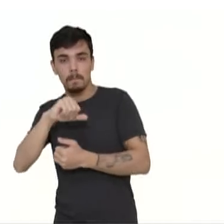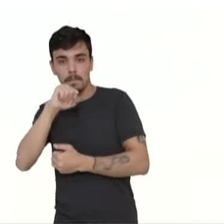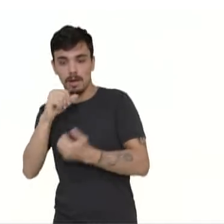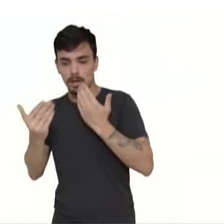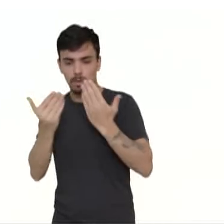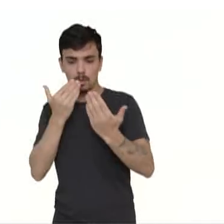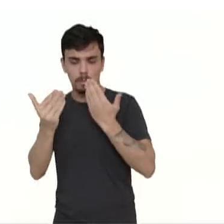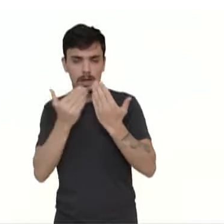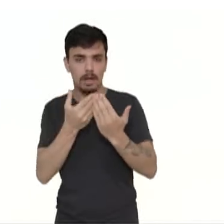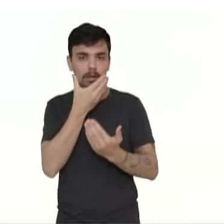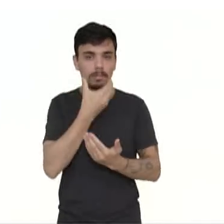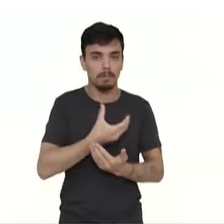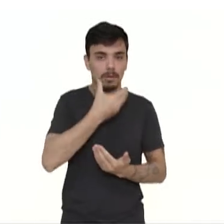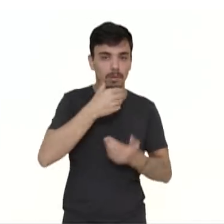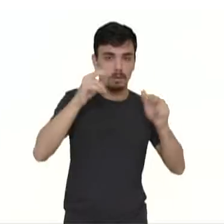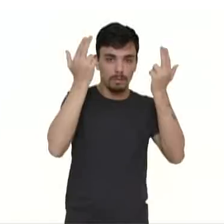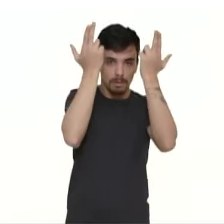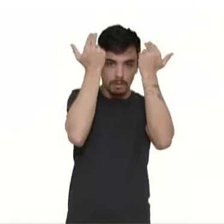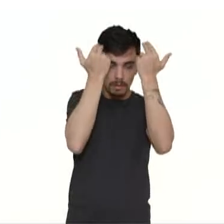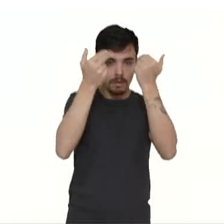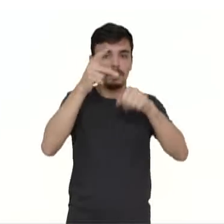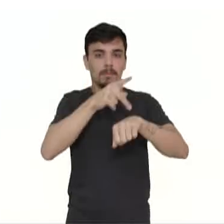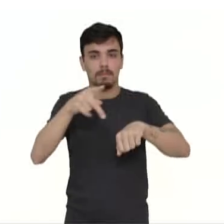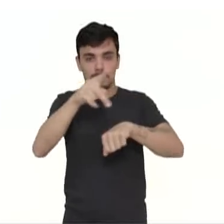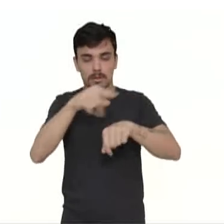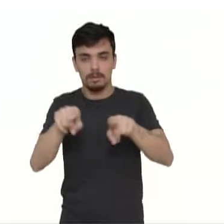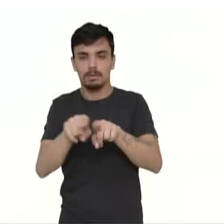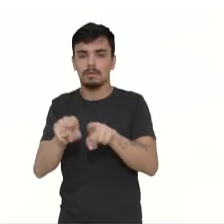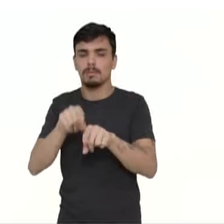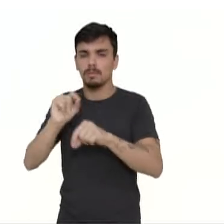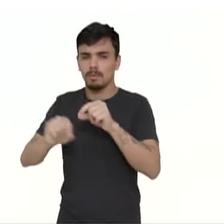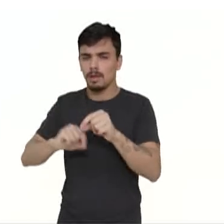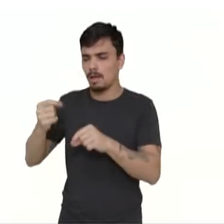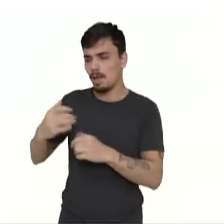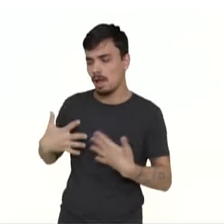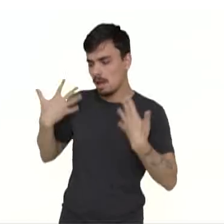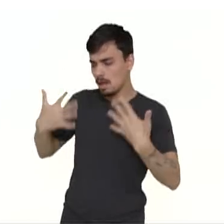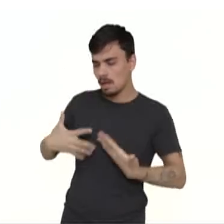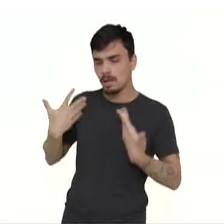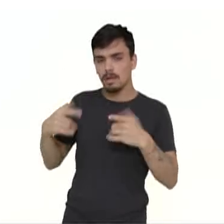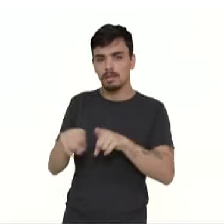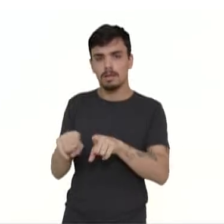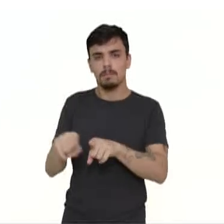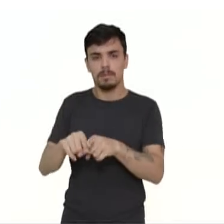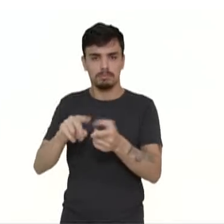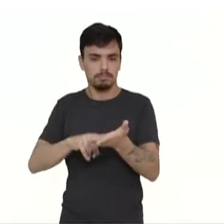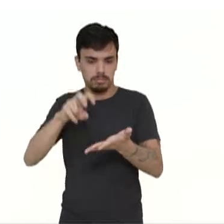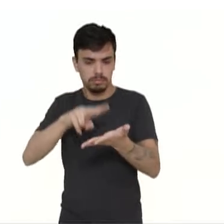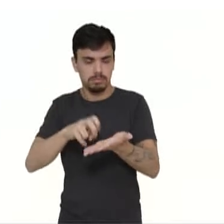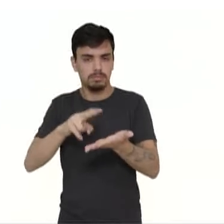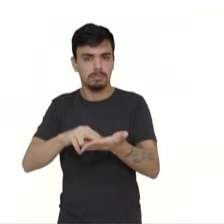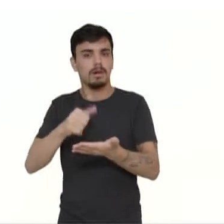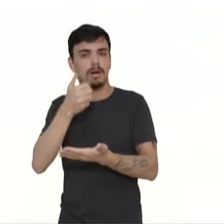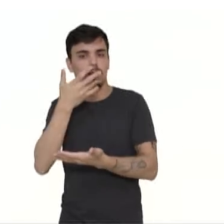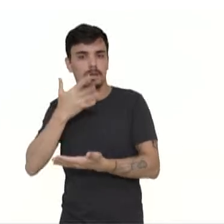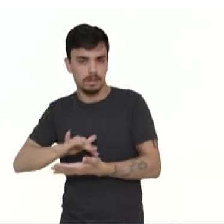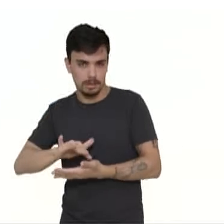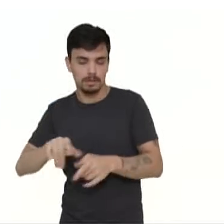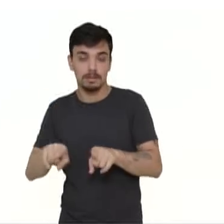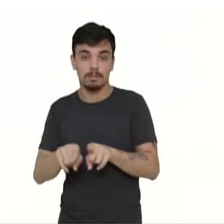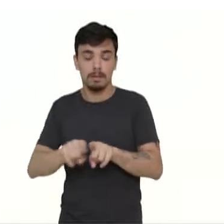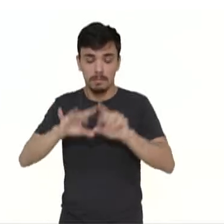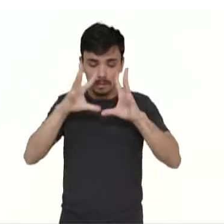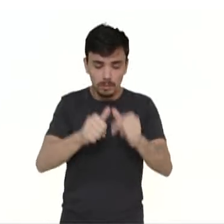Páscoa, personagens associadas à alegria e à diversão na infância de qualquer criança. Toda criança necessita do amparo da mãe.